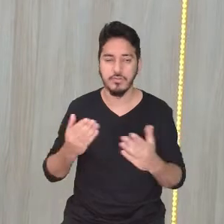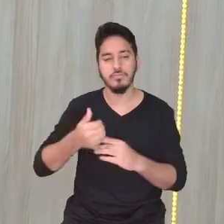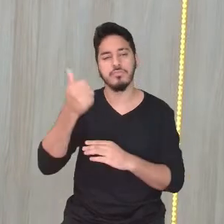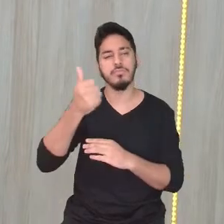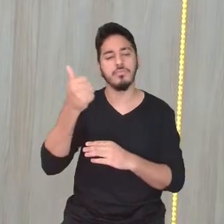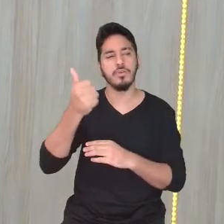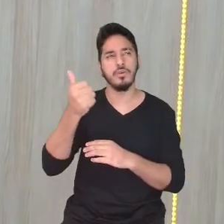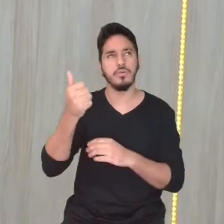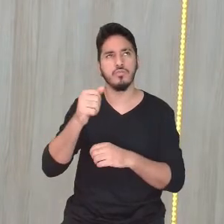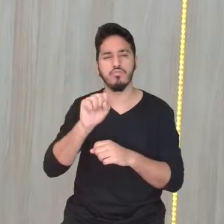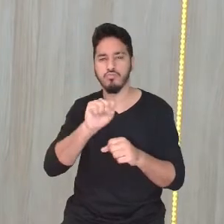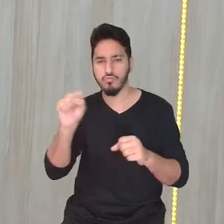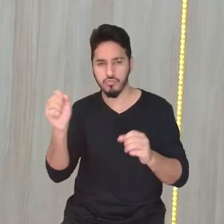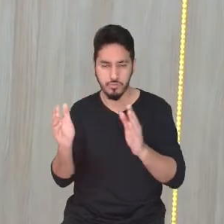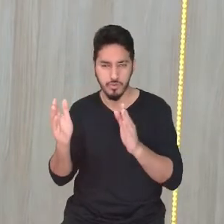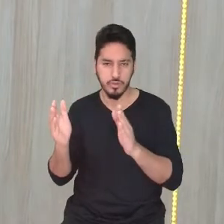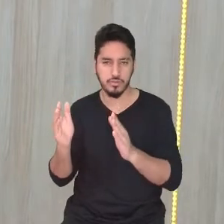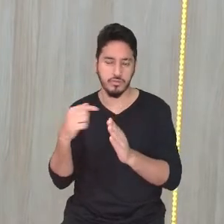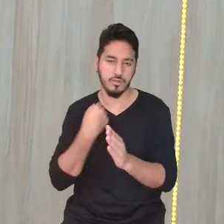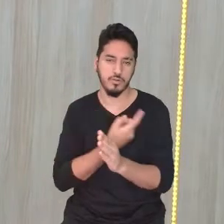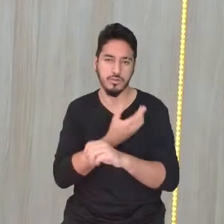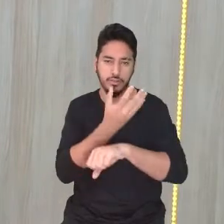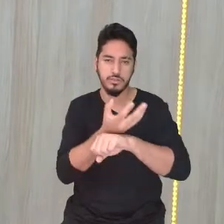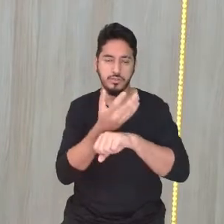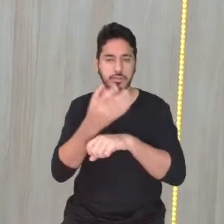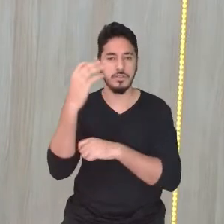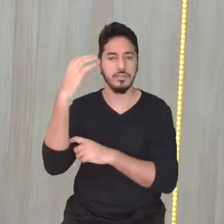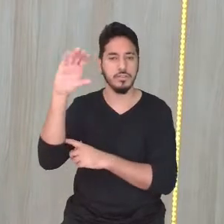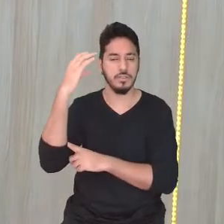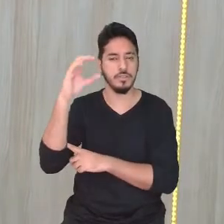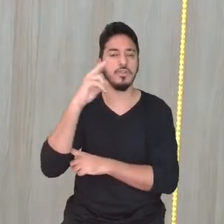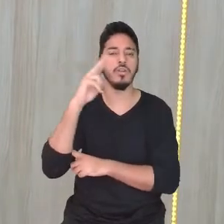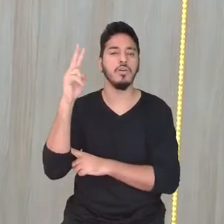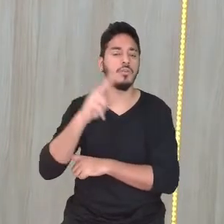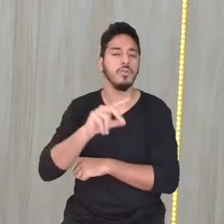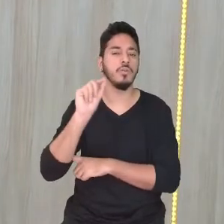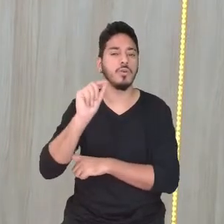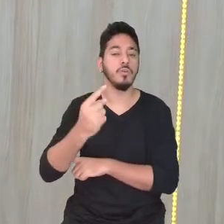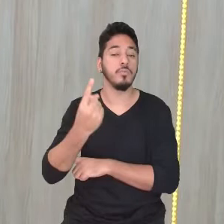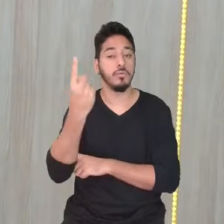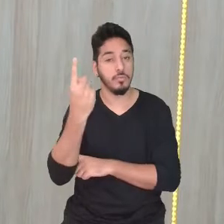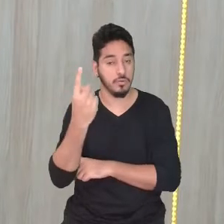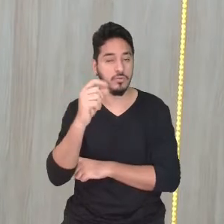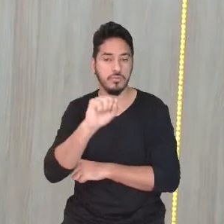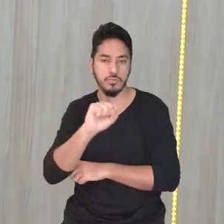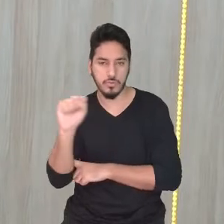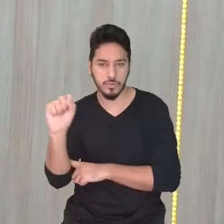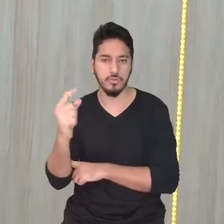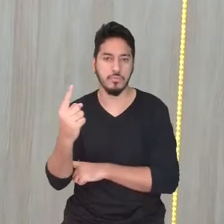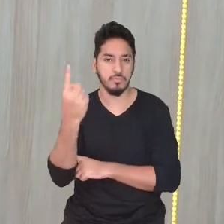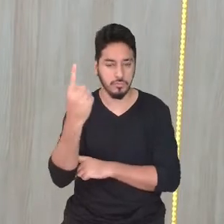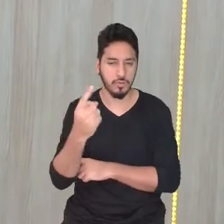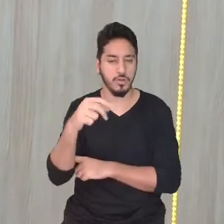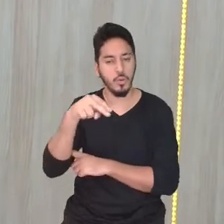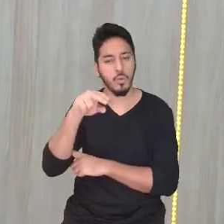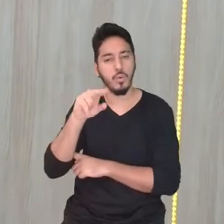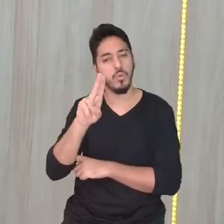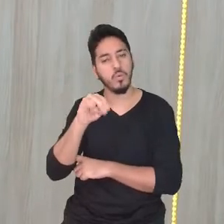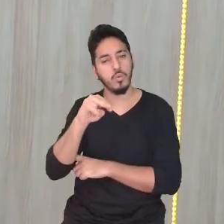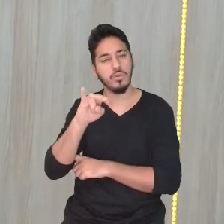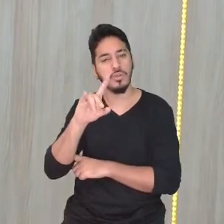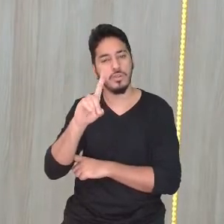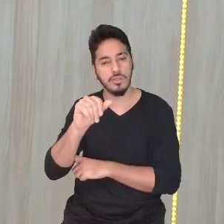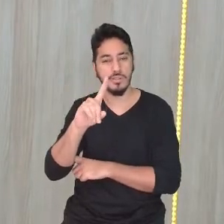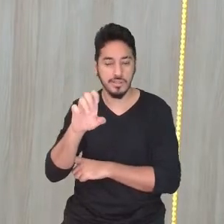primeiro semestre, aqui a nossa disciplina de ciências, a gente viu no primeiro bimestre, na primeira unidade, como se chamava,